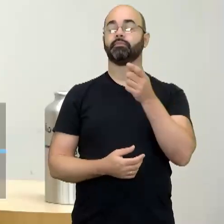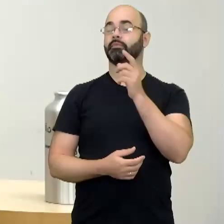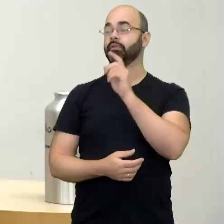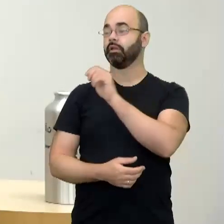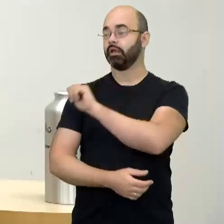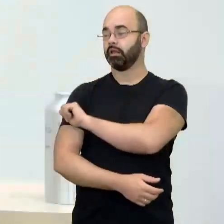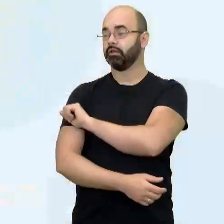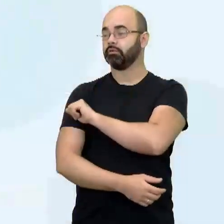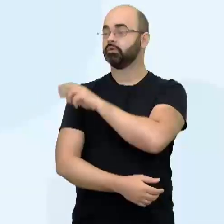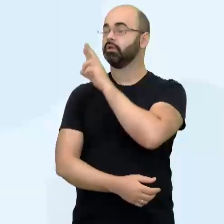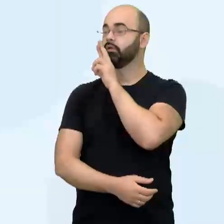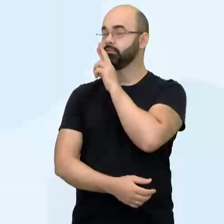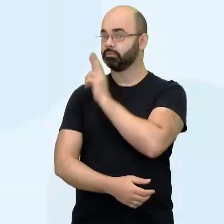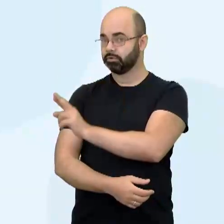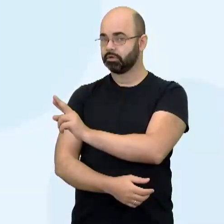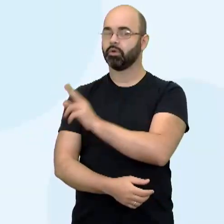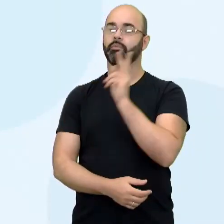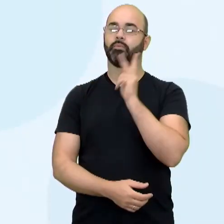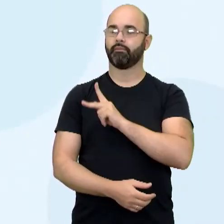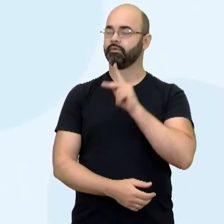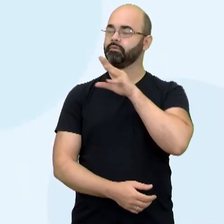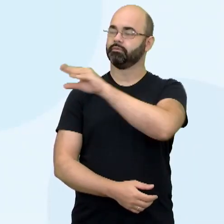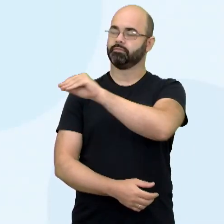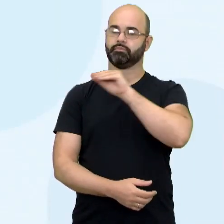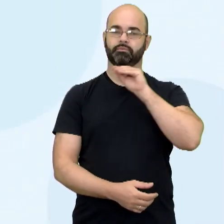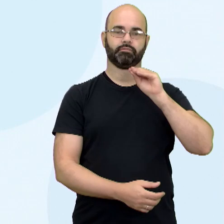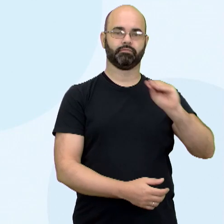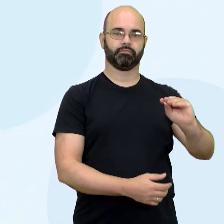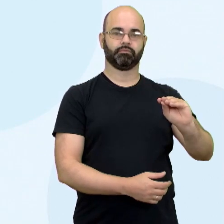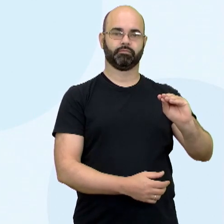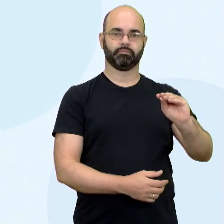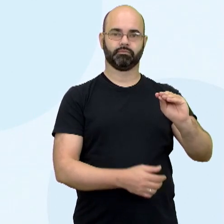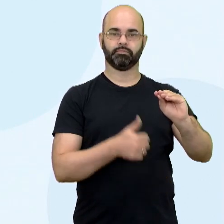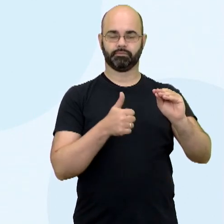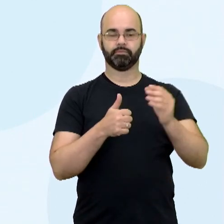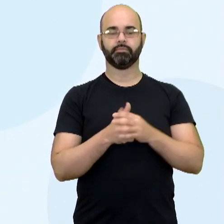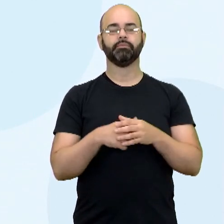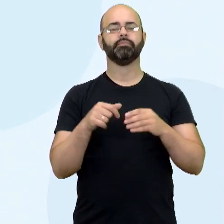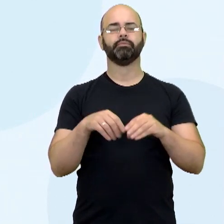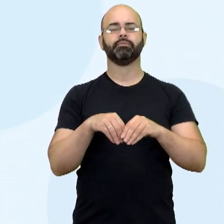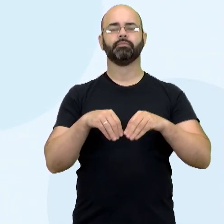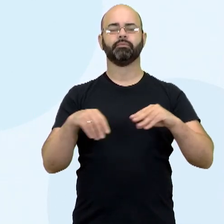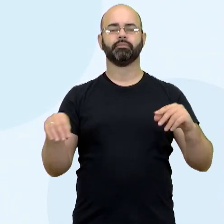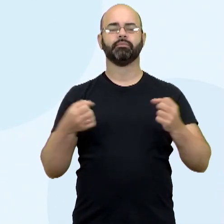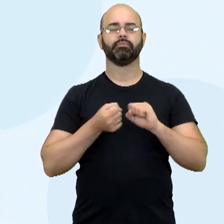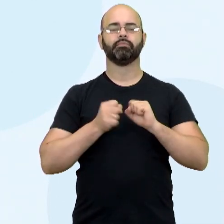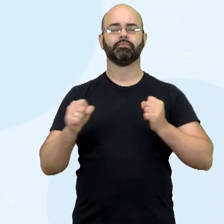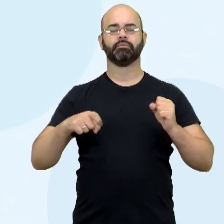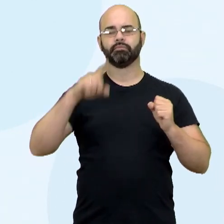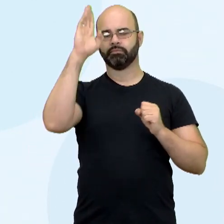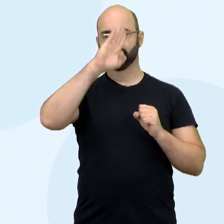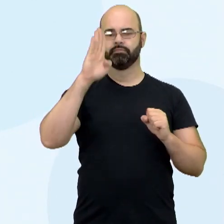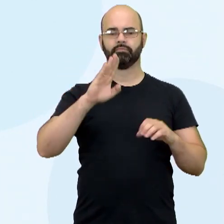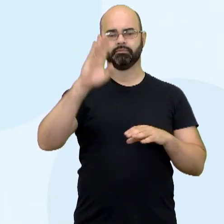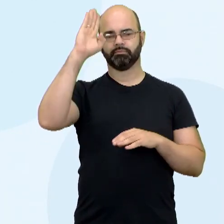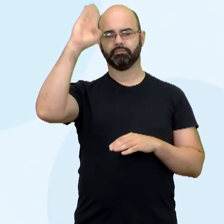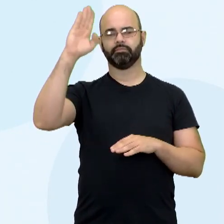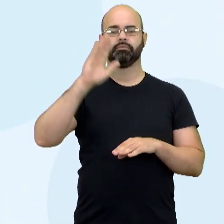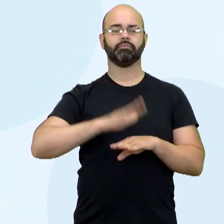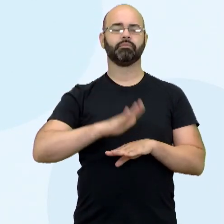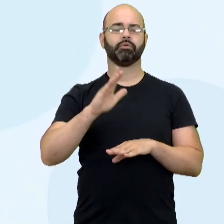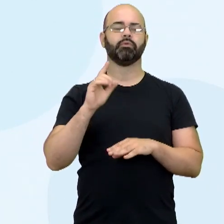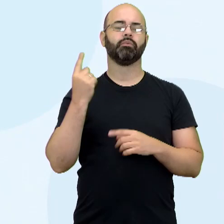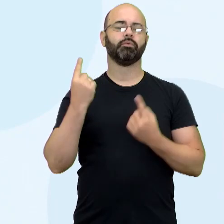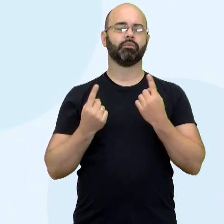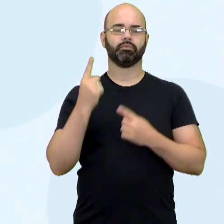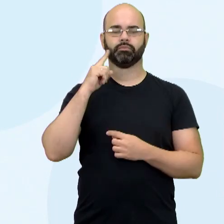estudantes, hein? Quais os solos que predominam em termos de extensão ocupada no Brasil? Letra